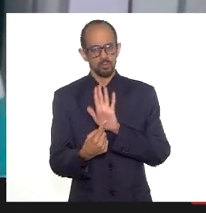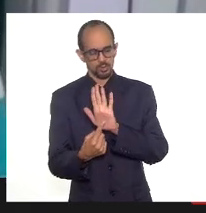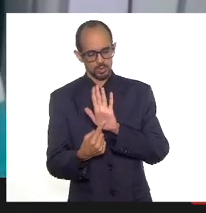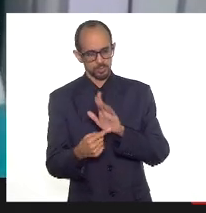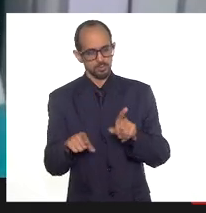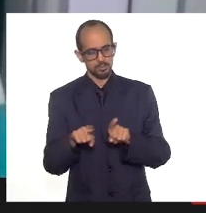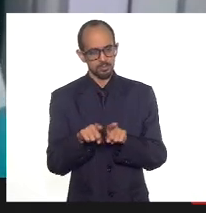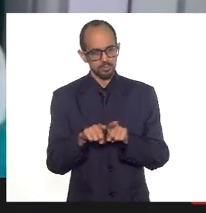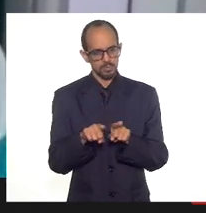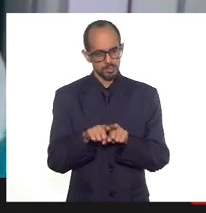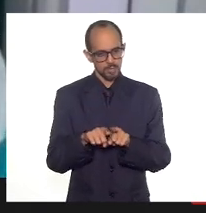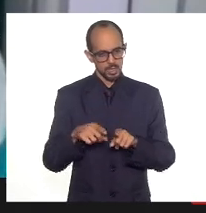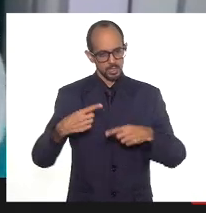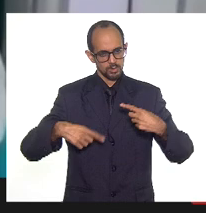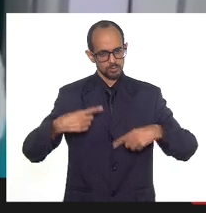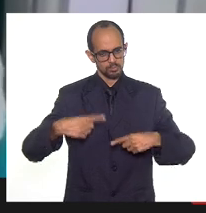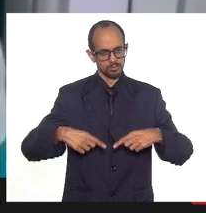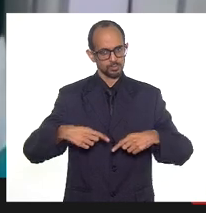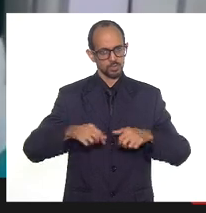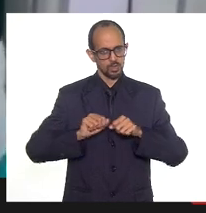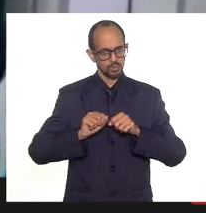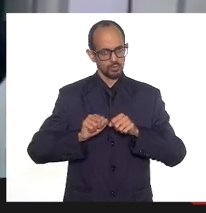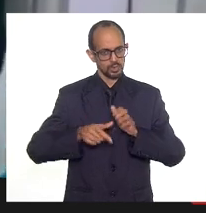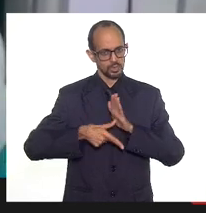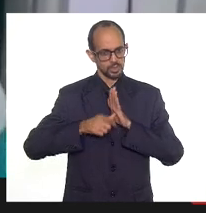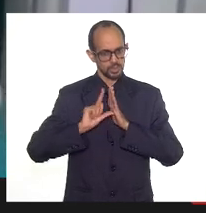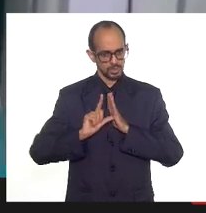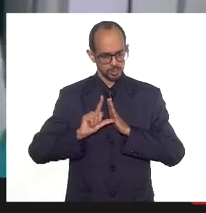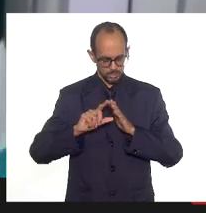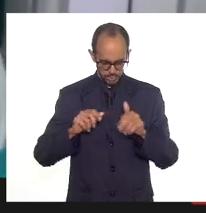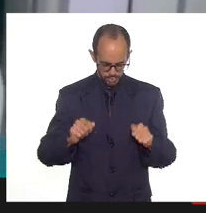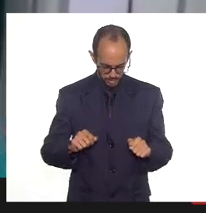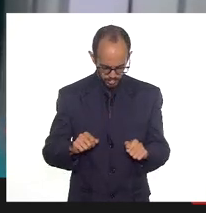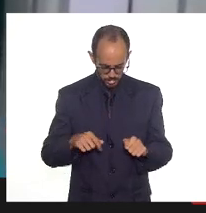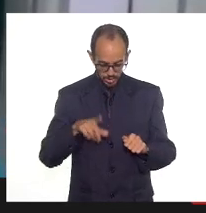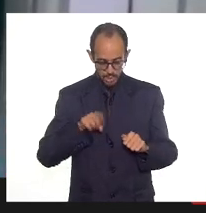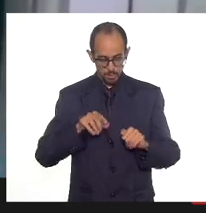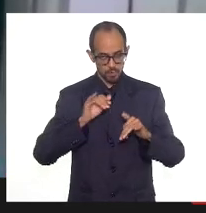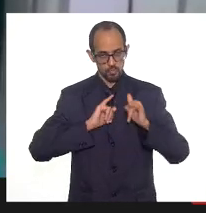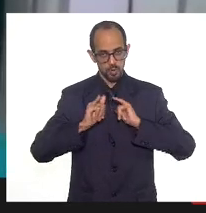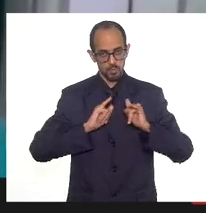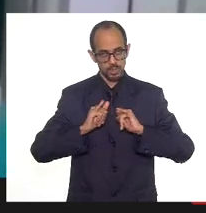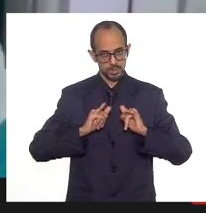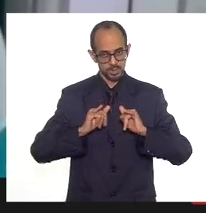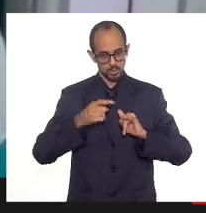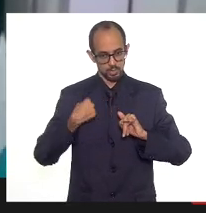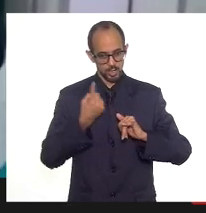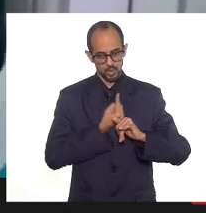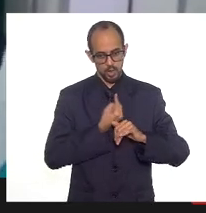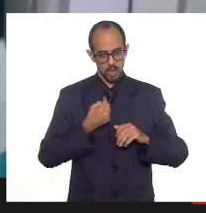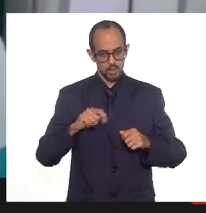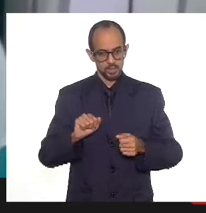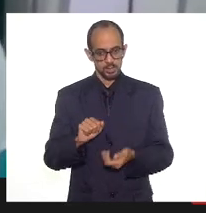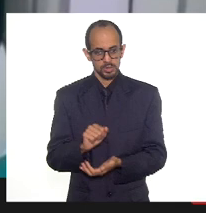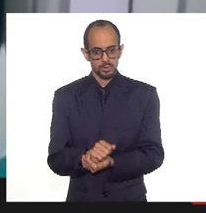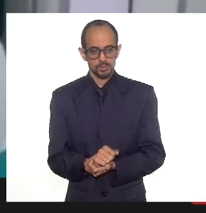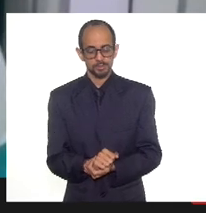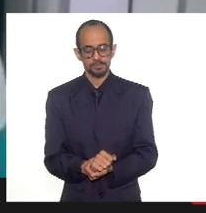debate que eu fazia, que eu estava fazendo anteriormente, eu acho que é um dado que cabe aqui para nós, Mauro Osório. Assim, eu trouxe um